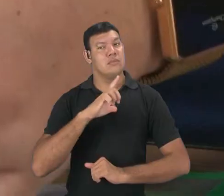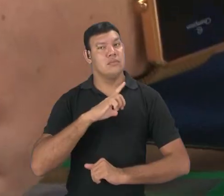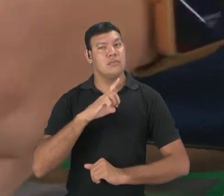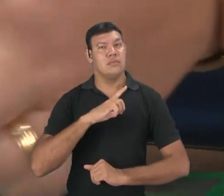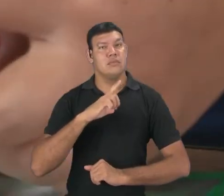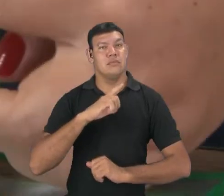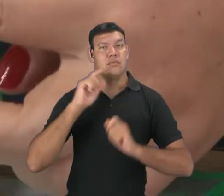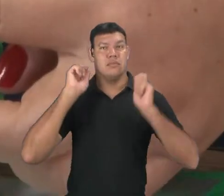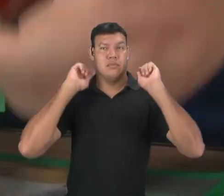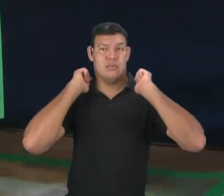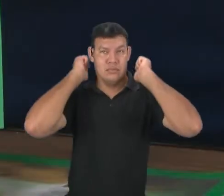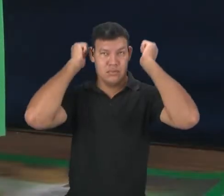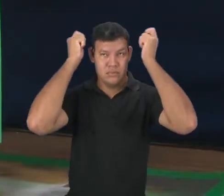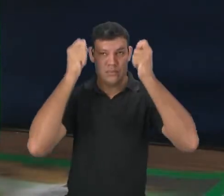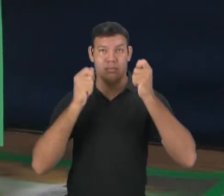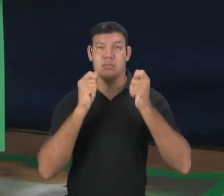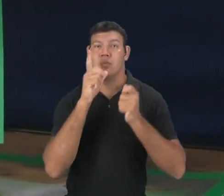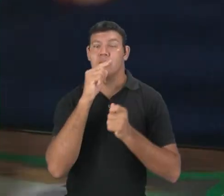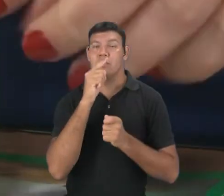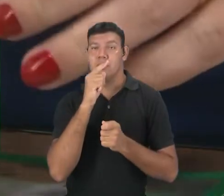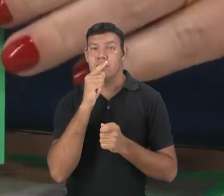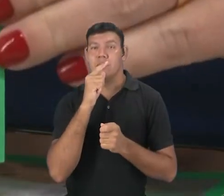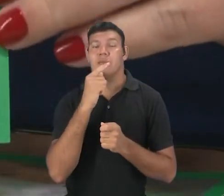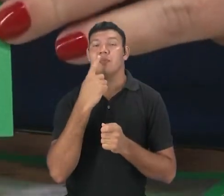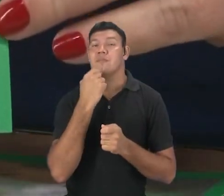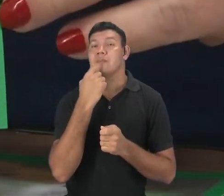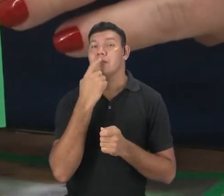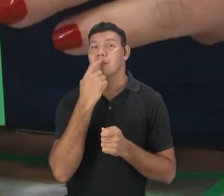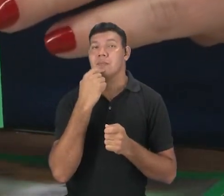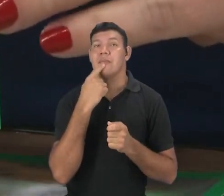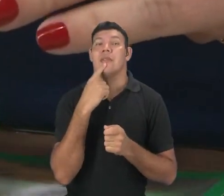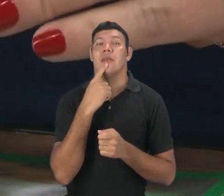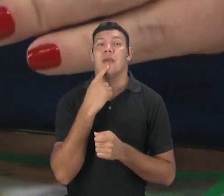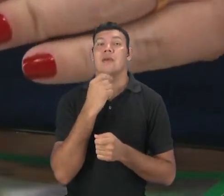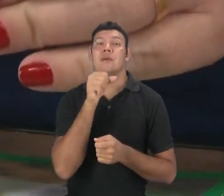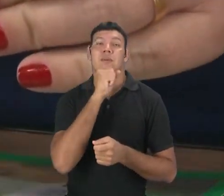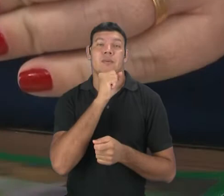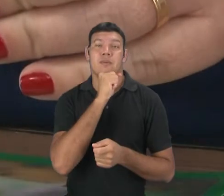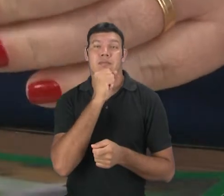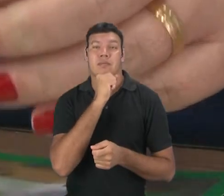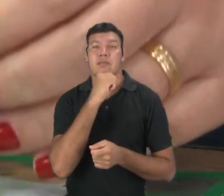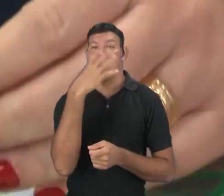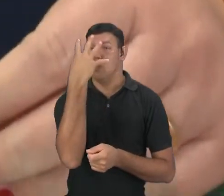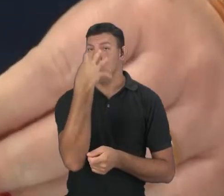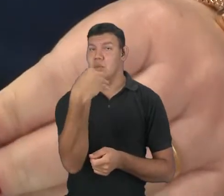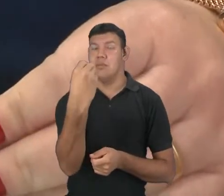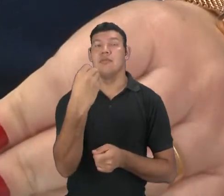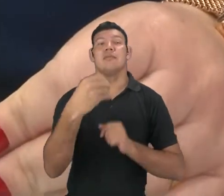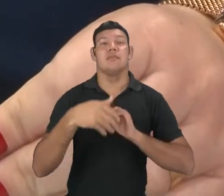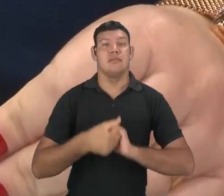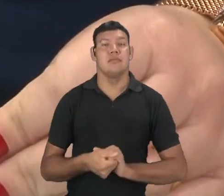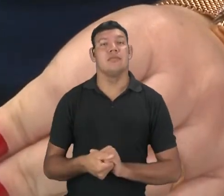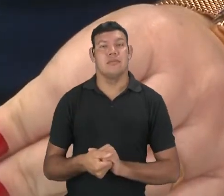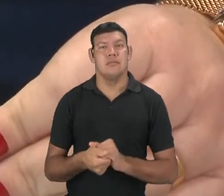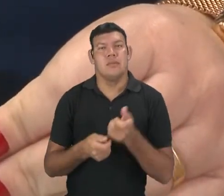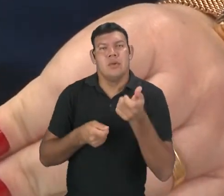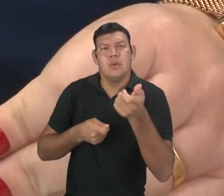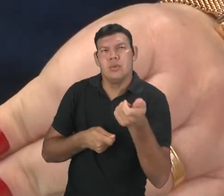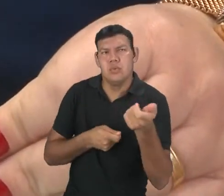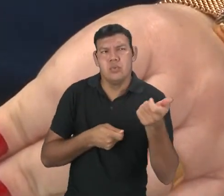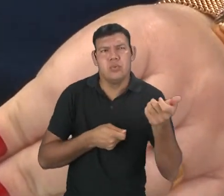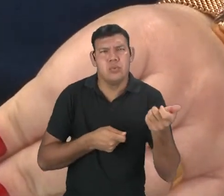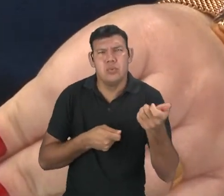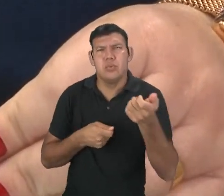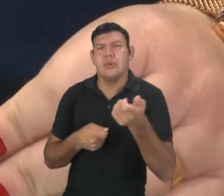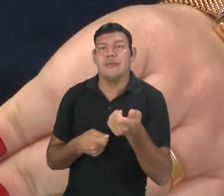o Chapeuzinho Vermelho, a vovó, o lobo mau, o caçador. Nós logo sabemos que faz parte,